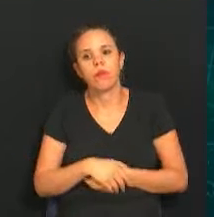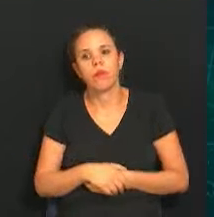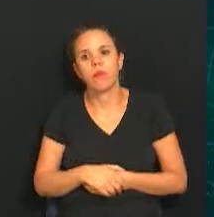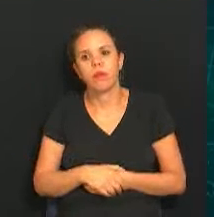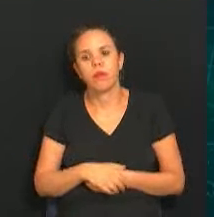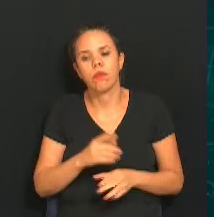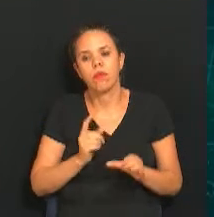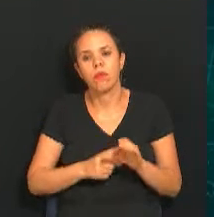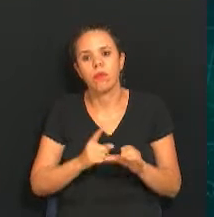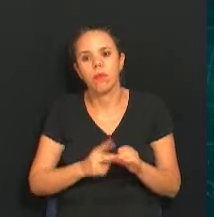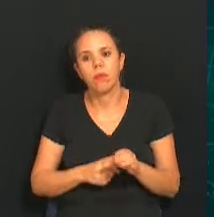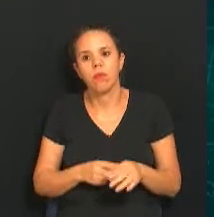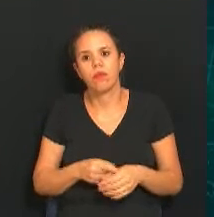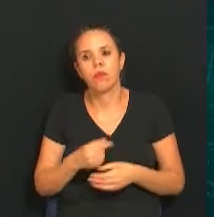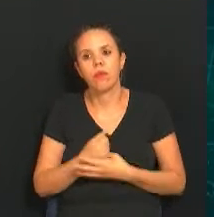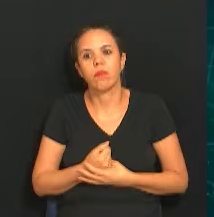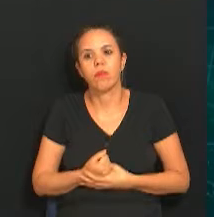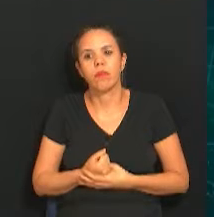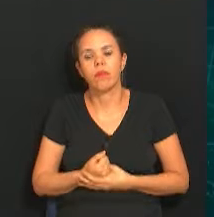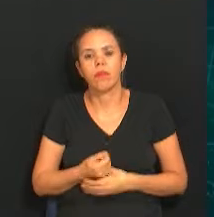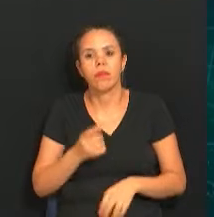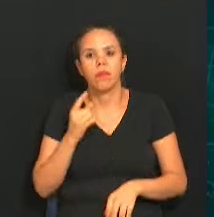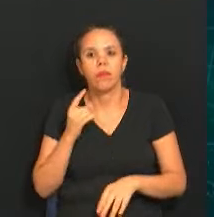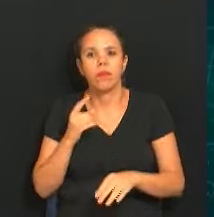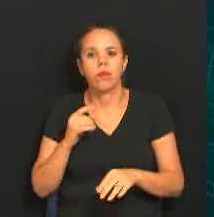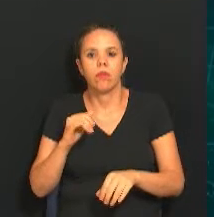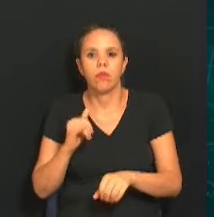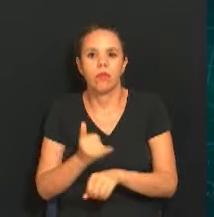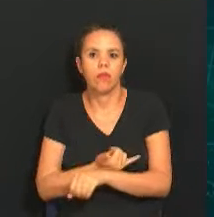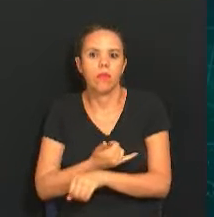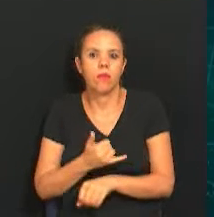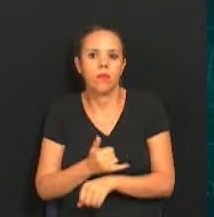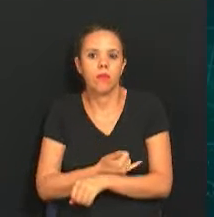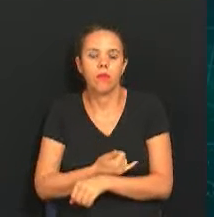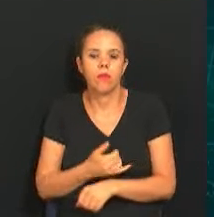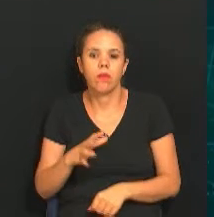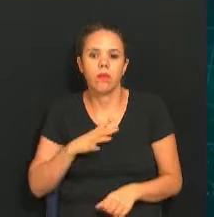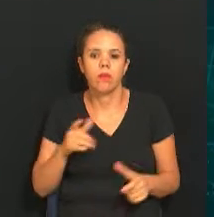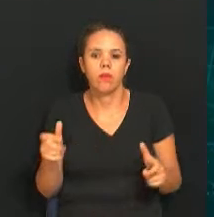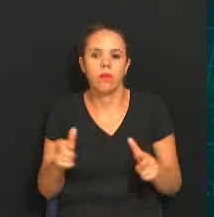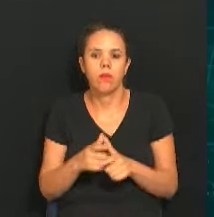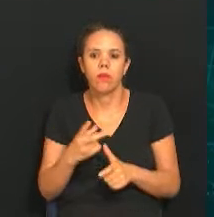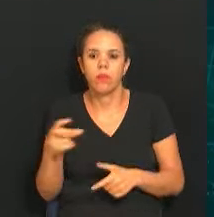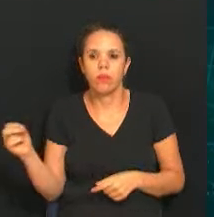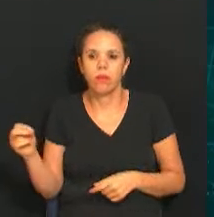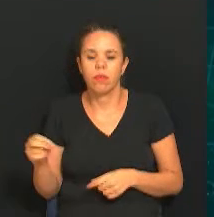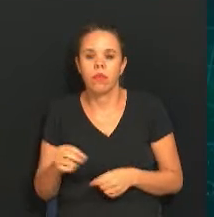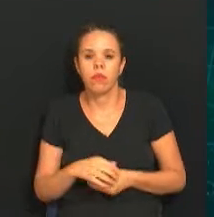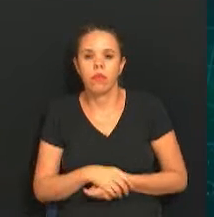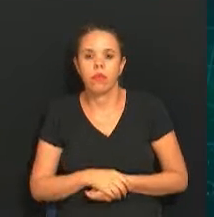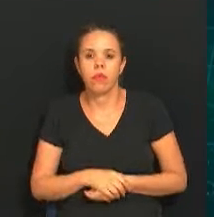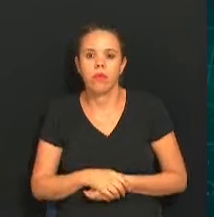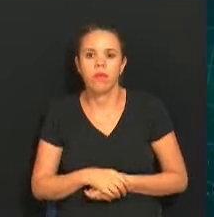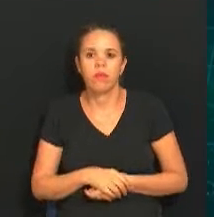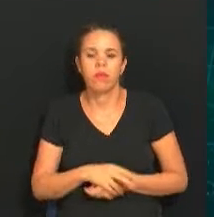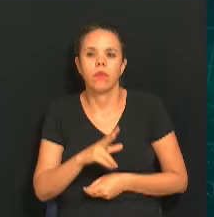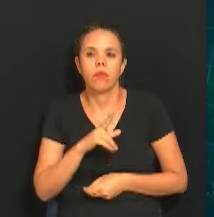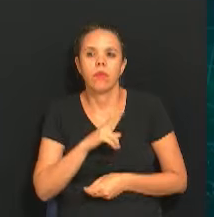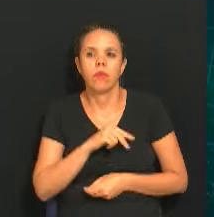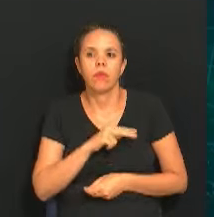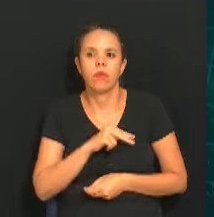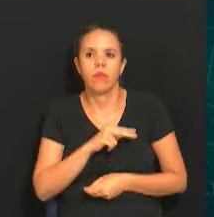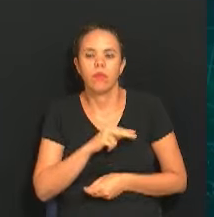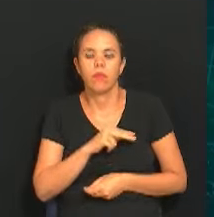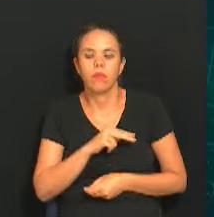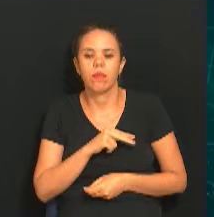216 Jaguariúna 200 e os municípios com menos de 200 mortes devido a corrida 19 aqui na